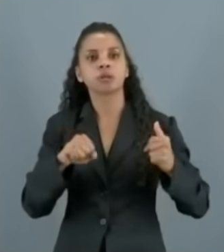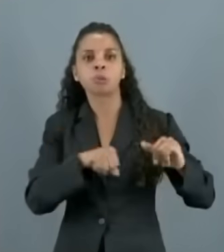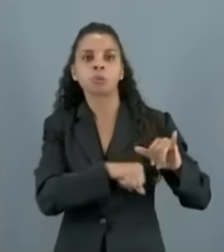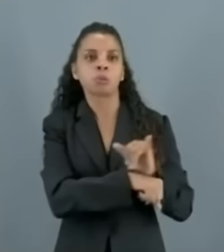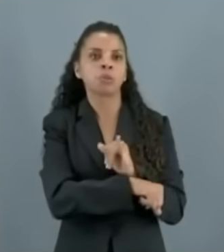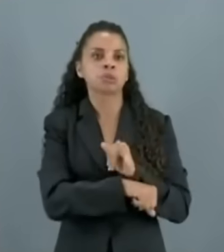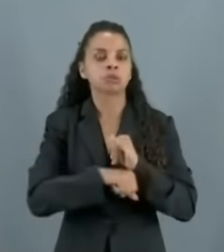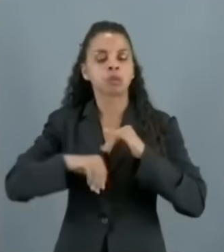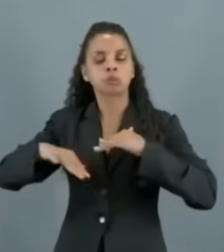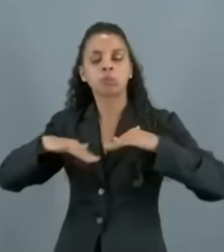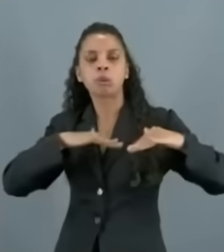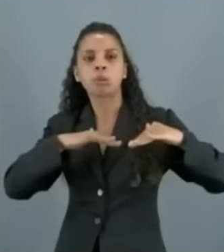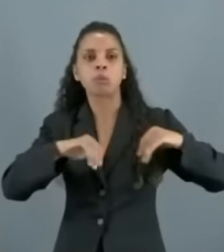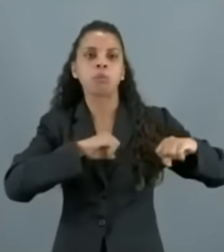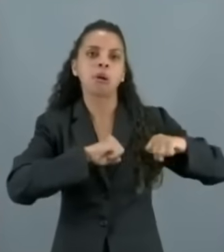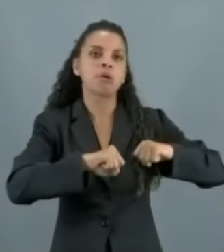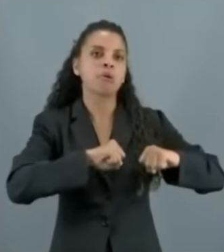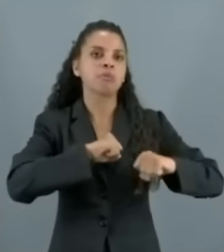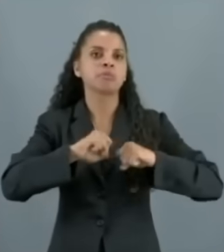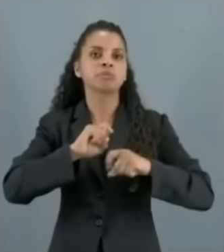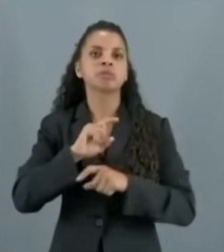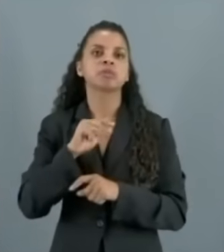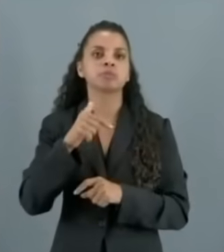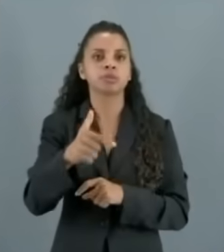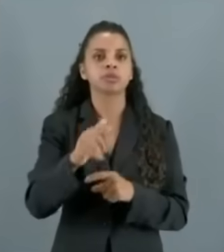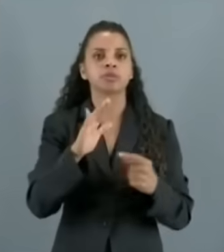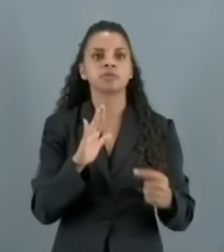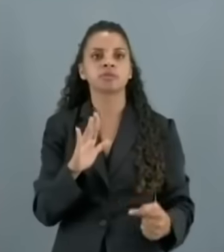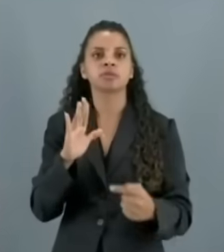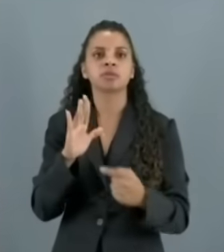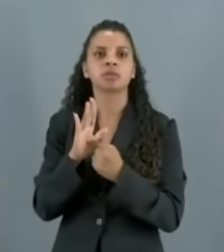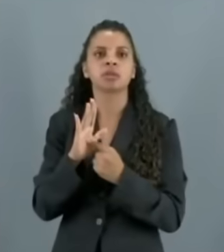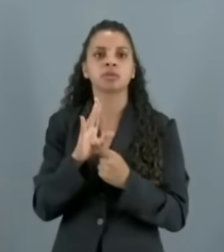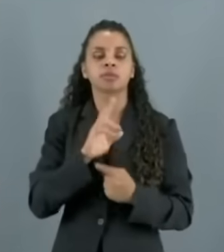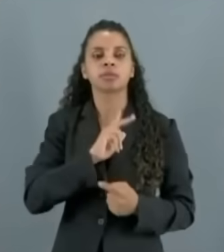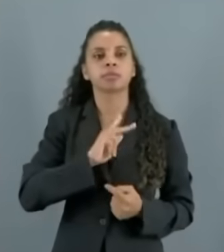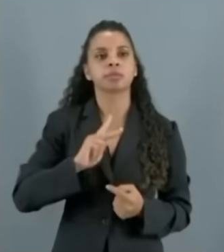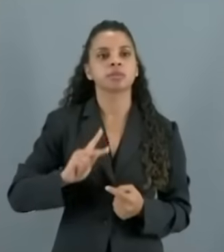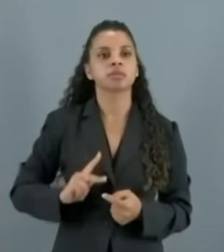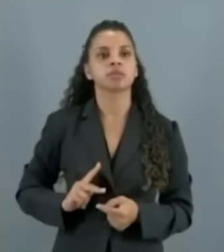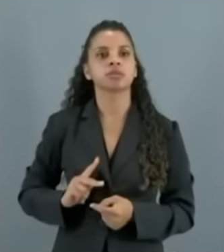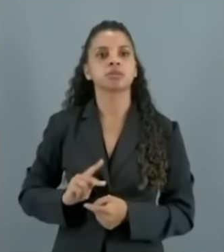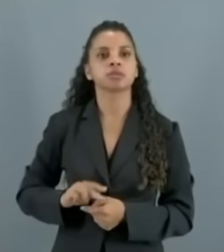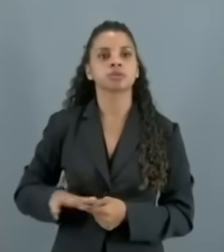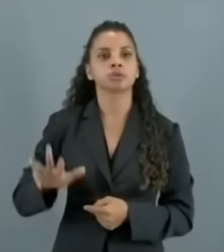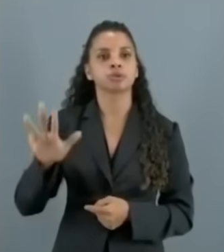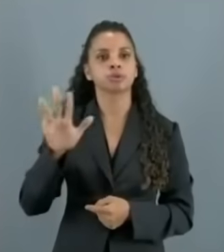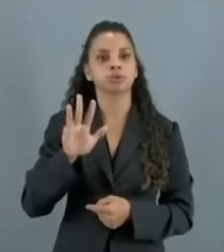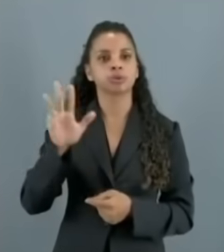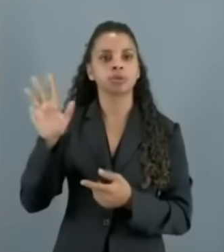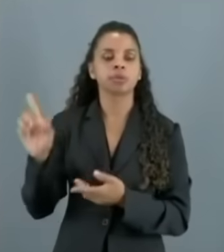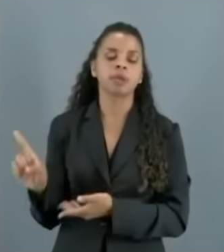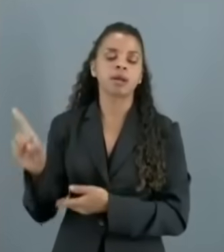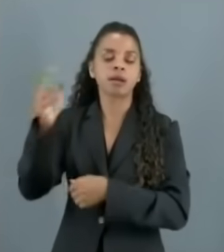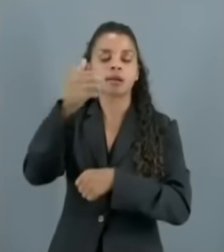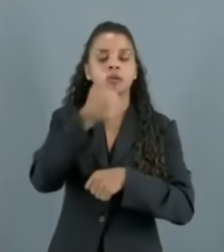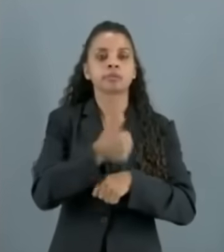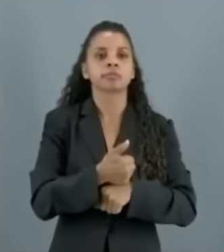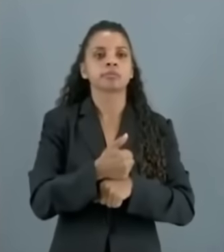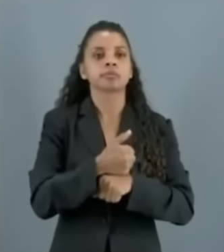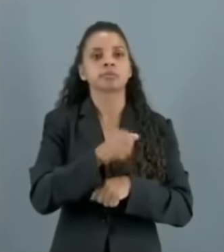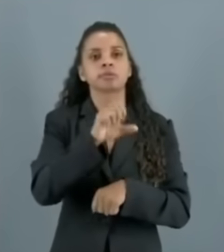do Messias depois que ele foi indicado pelo presidente Lula para o Supremo Tribunal Federal. Ou seja,